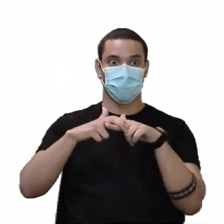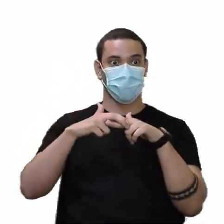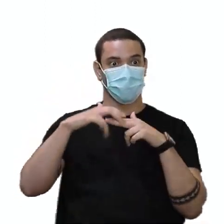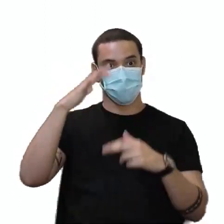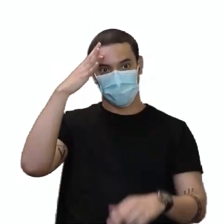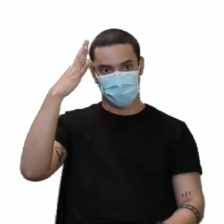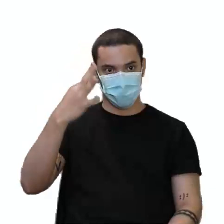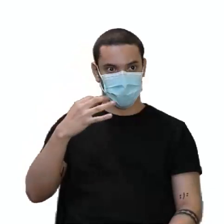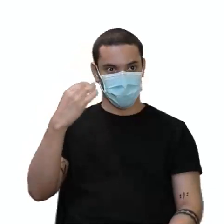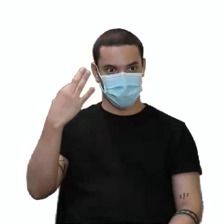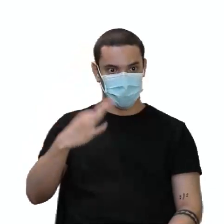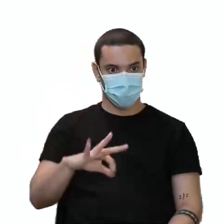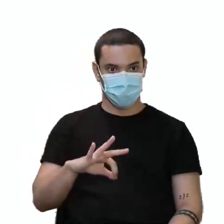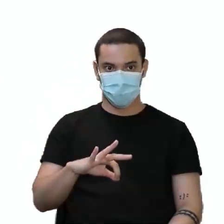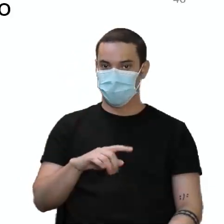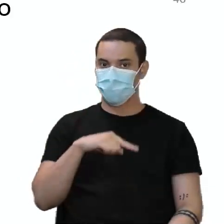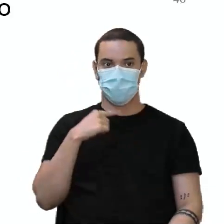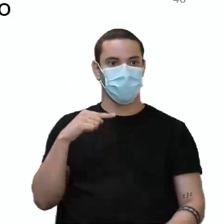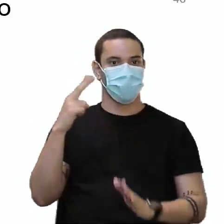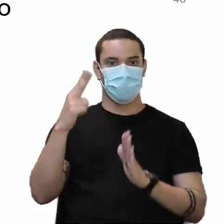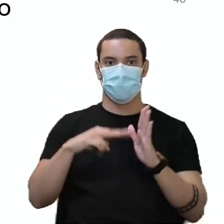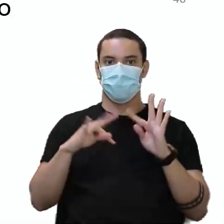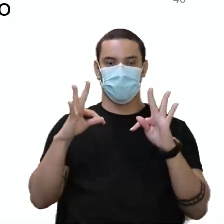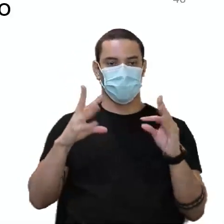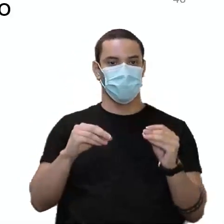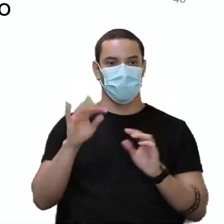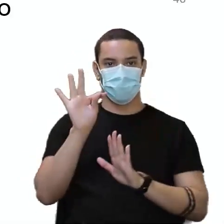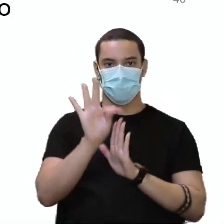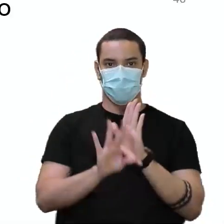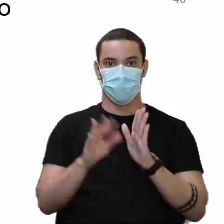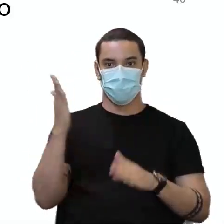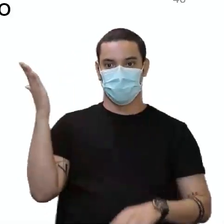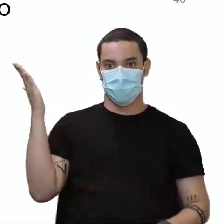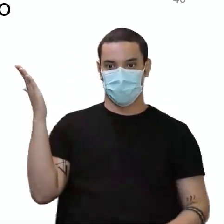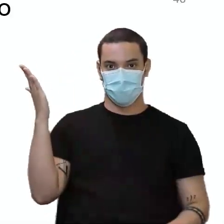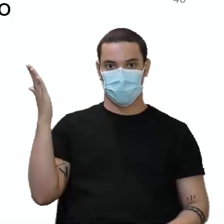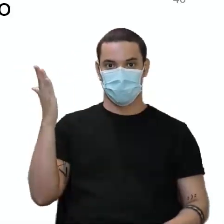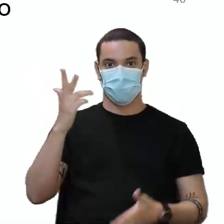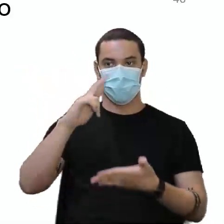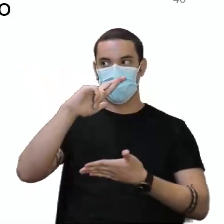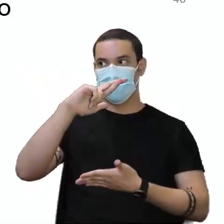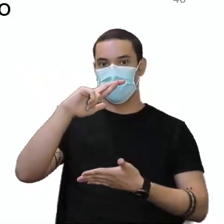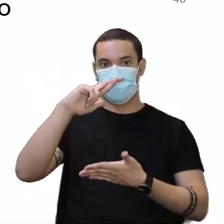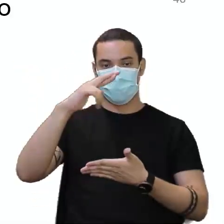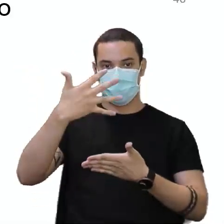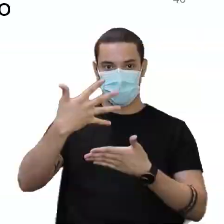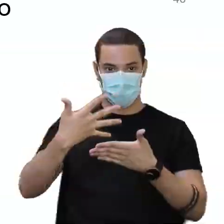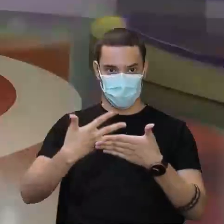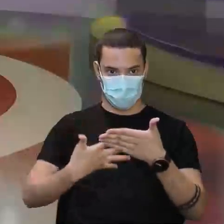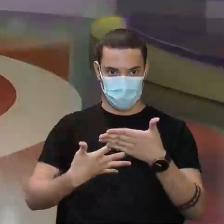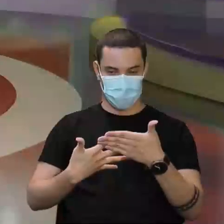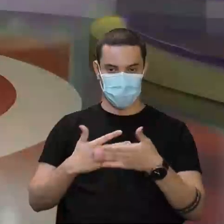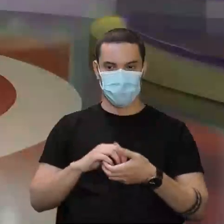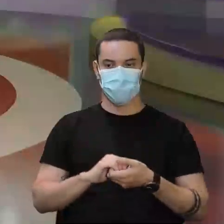tenha acertado, não deu tempo de ler todo o texto. Essas são as nossas referências.